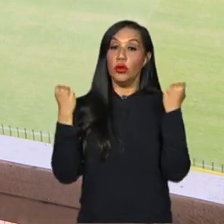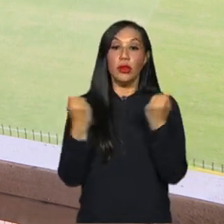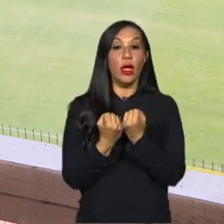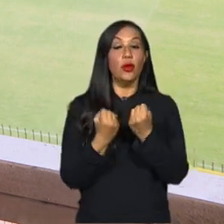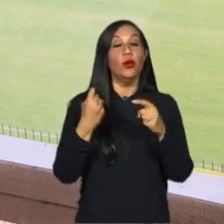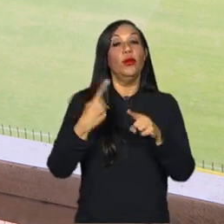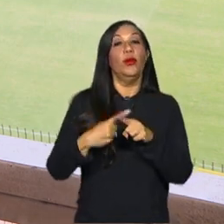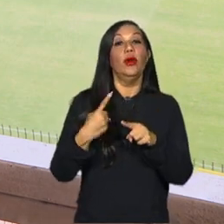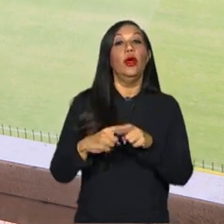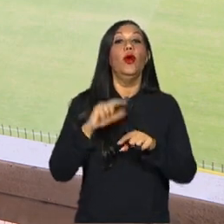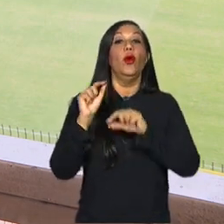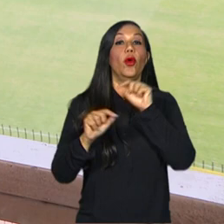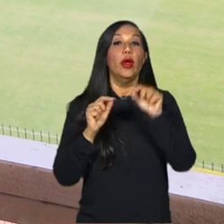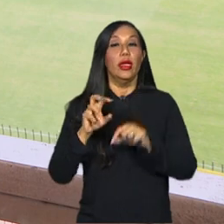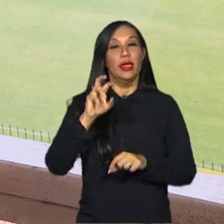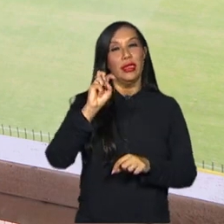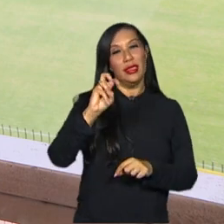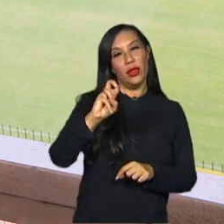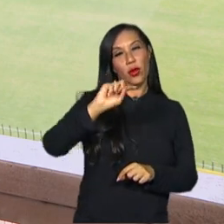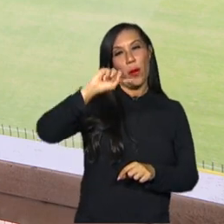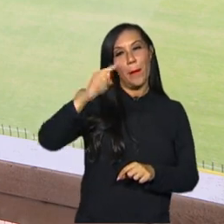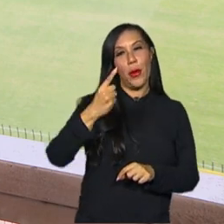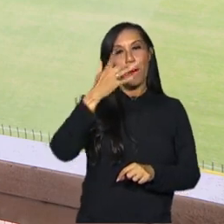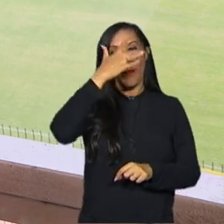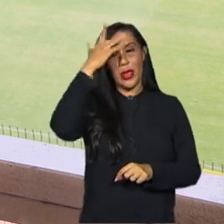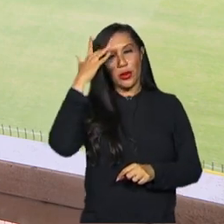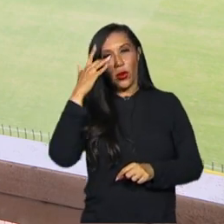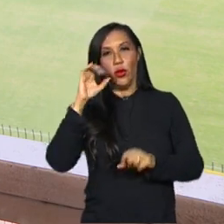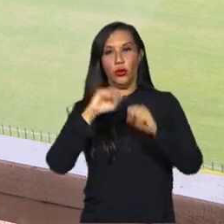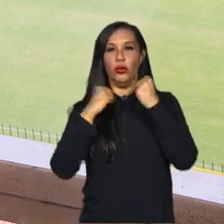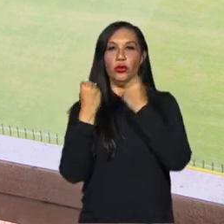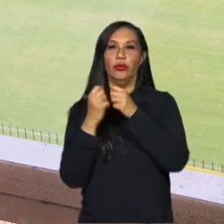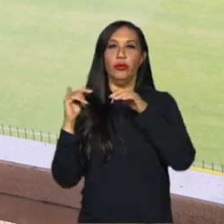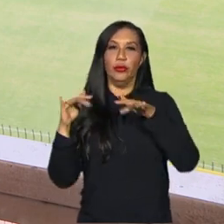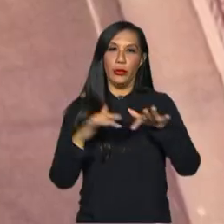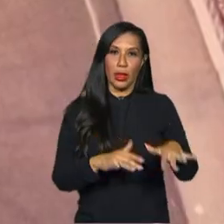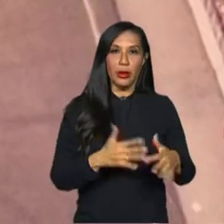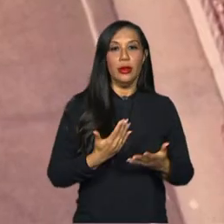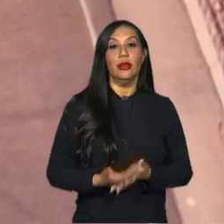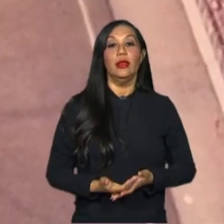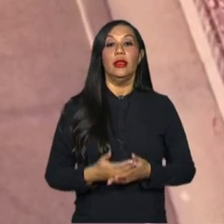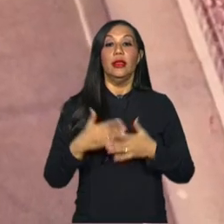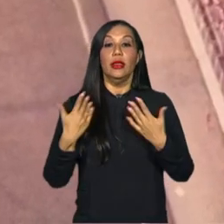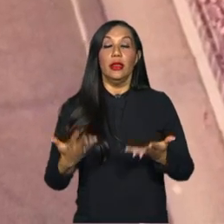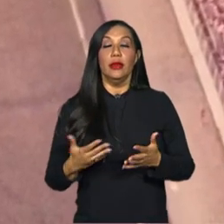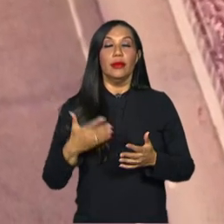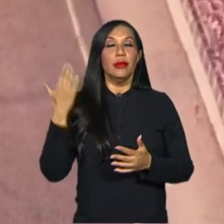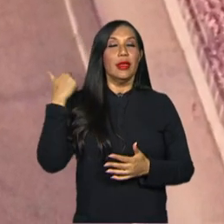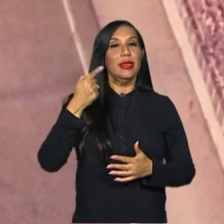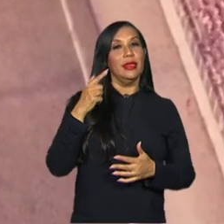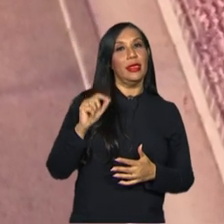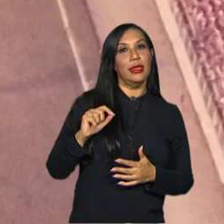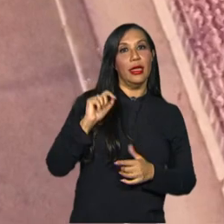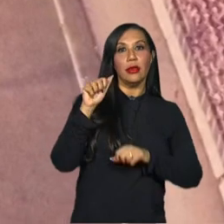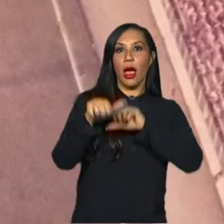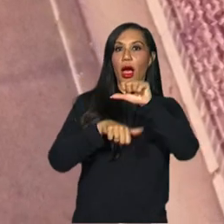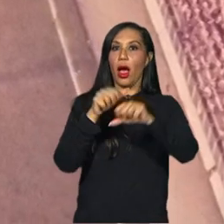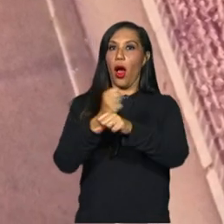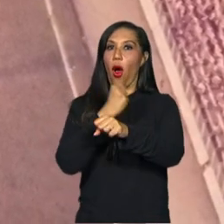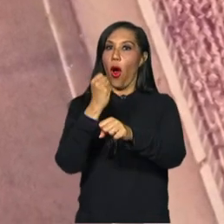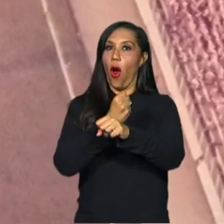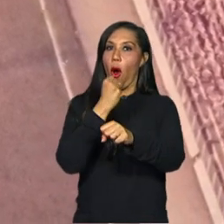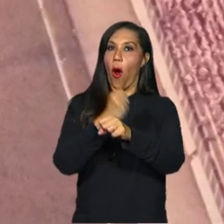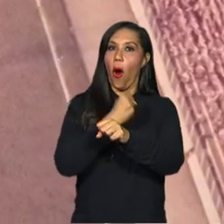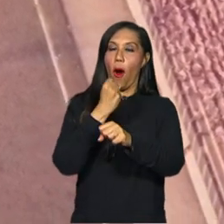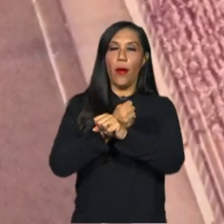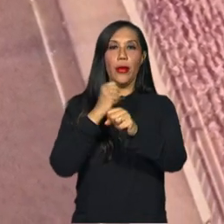porque cabia o quê? 5 mil pessoas no estádio Raulino de Oliveira. na década de 70, ele faz uma grande reforma, ampliação